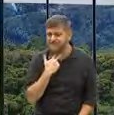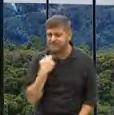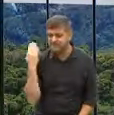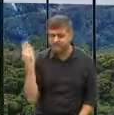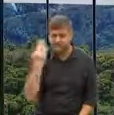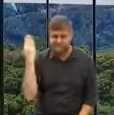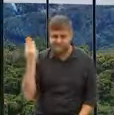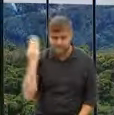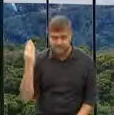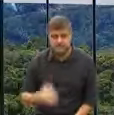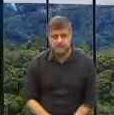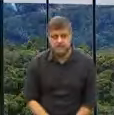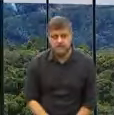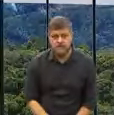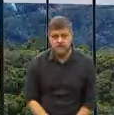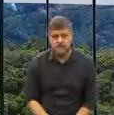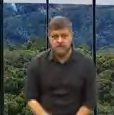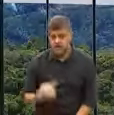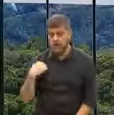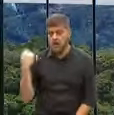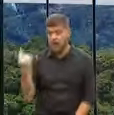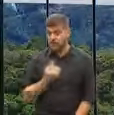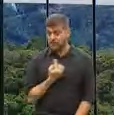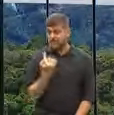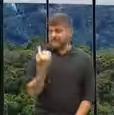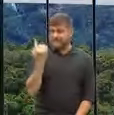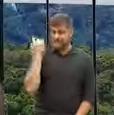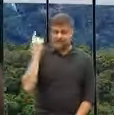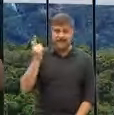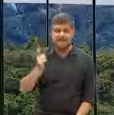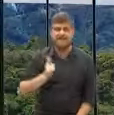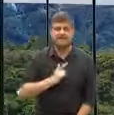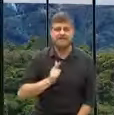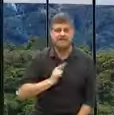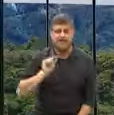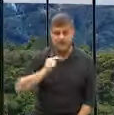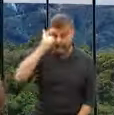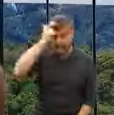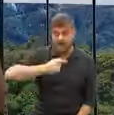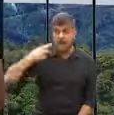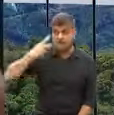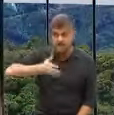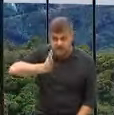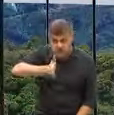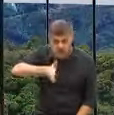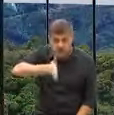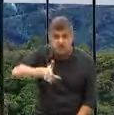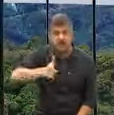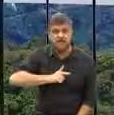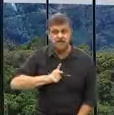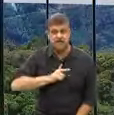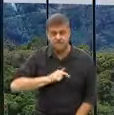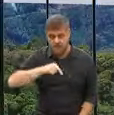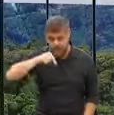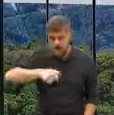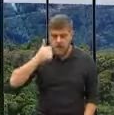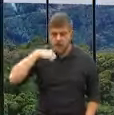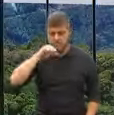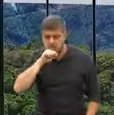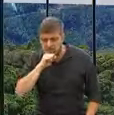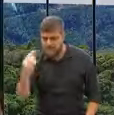ficar superlotada. E nós, nessa época, recebemos, aí eu já era vereador, a gente recebeu aqui